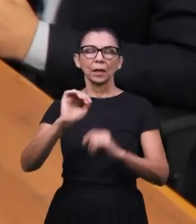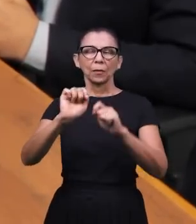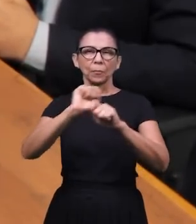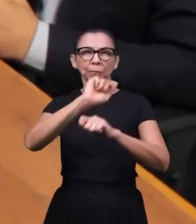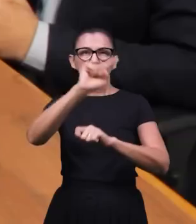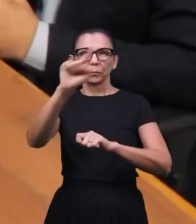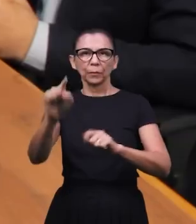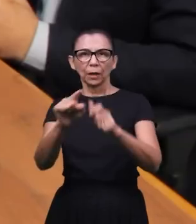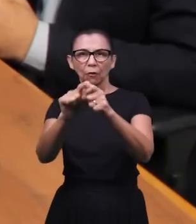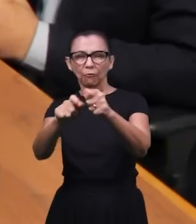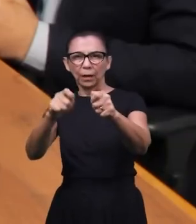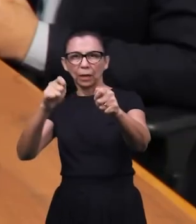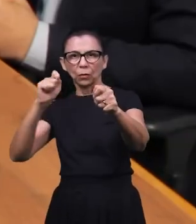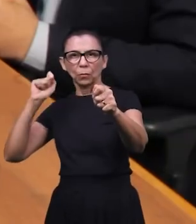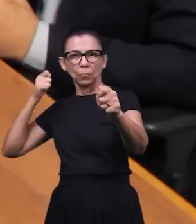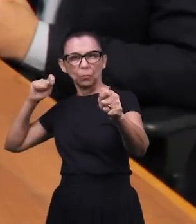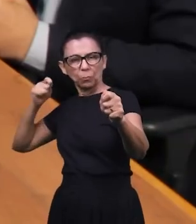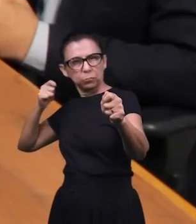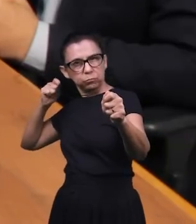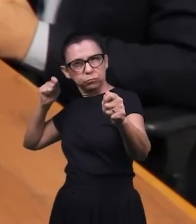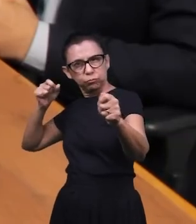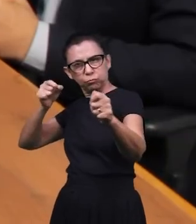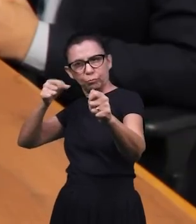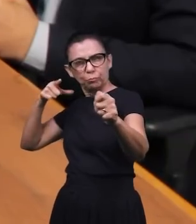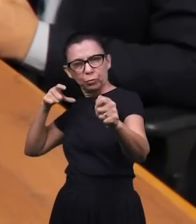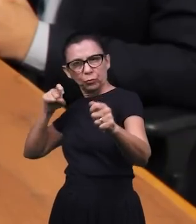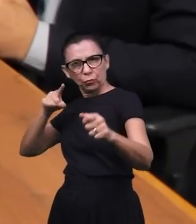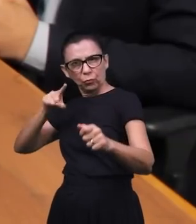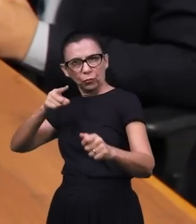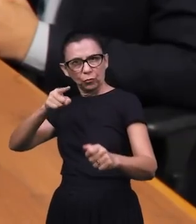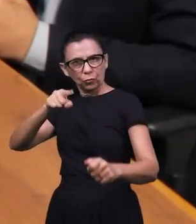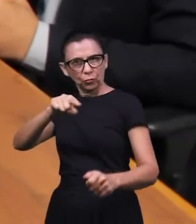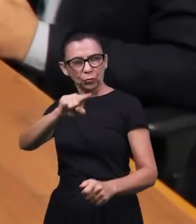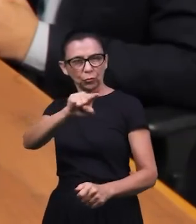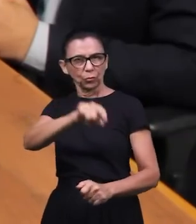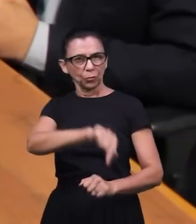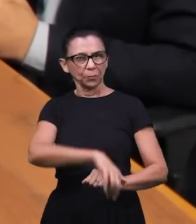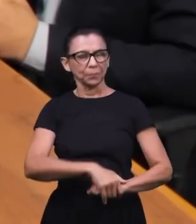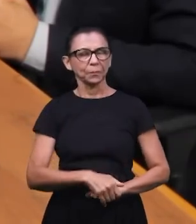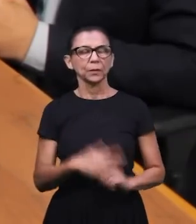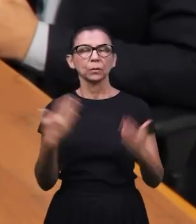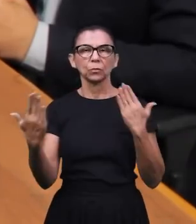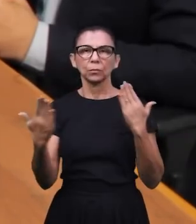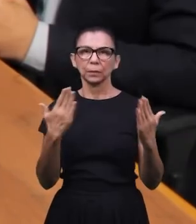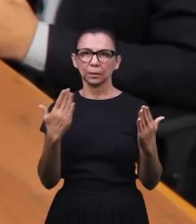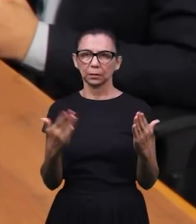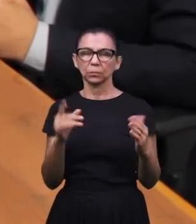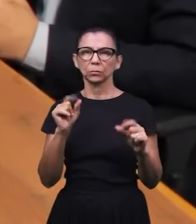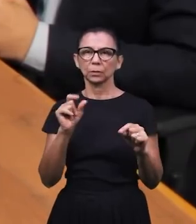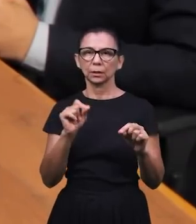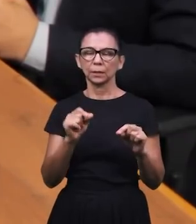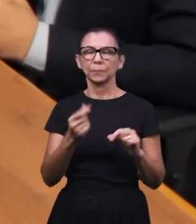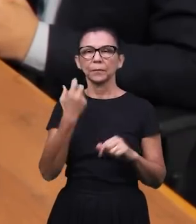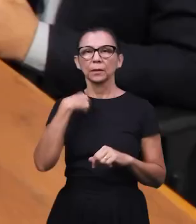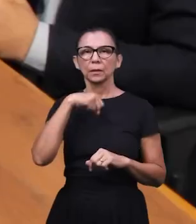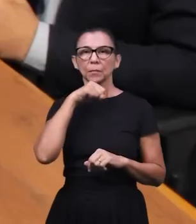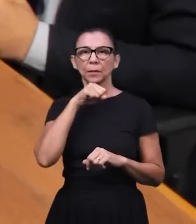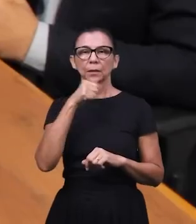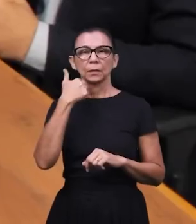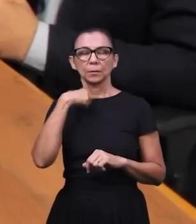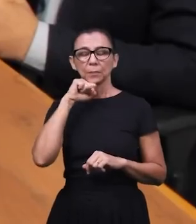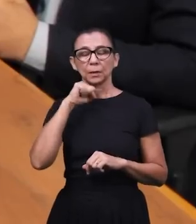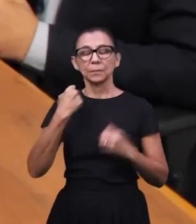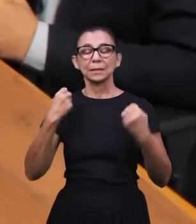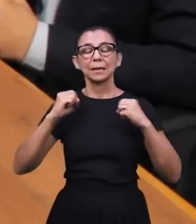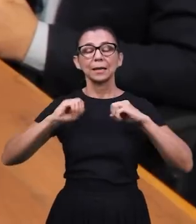pais, eles têm que direcionar o filho na sua vida espiritual e até, às vezes também na vida